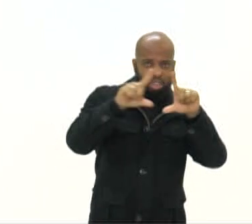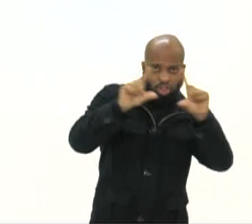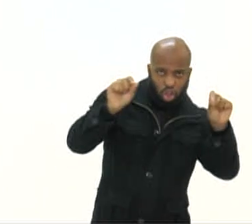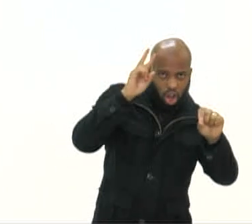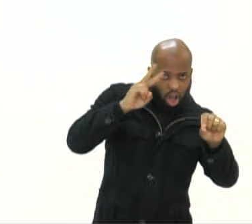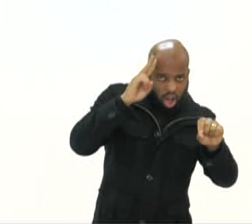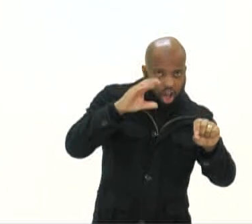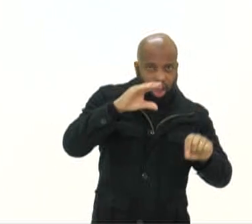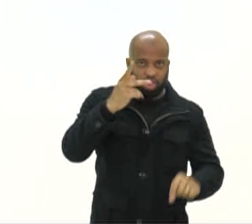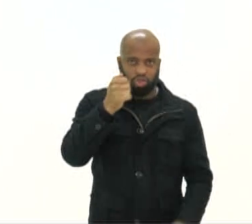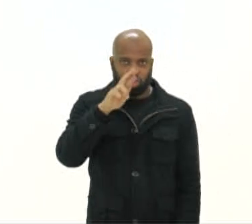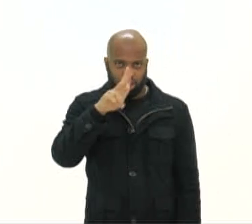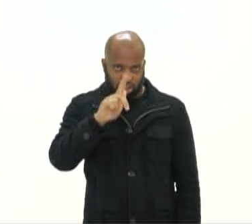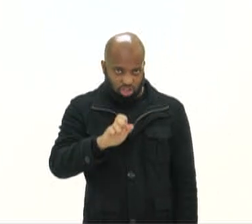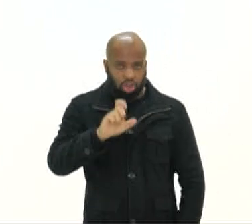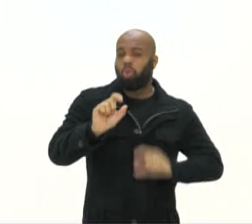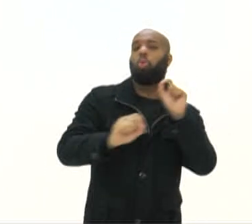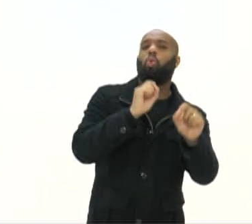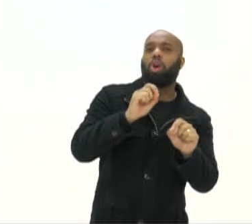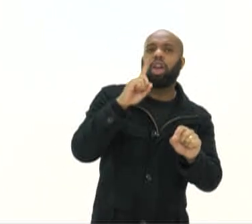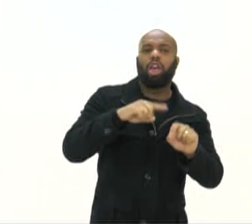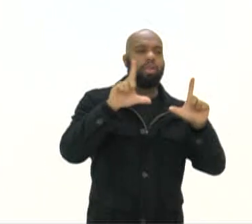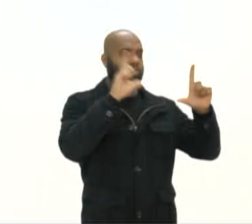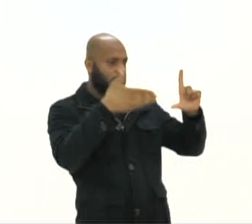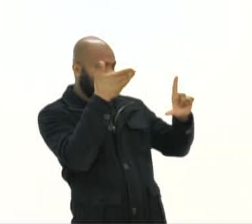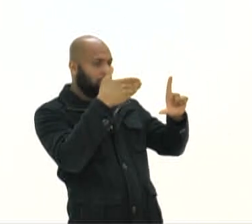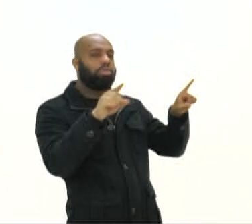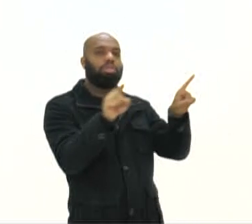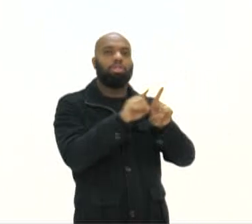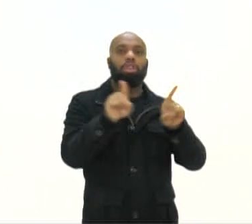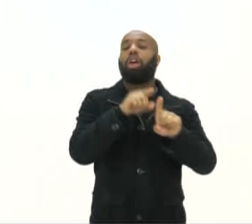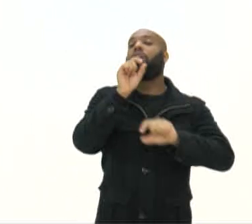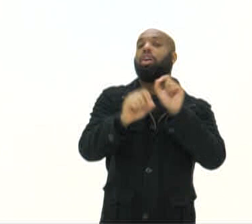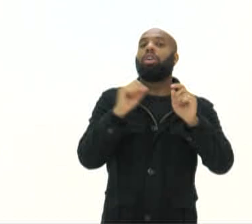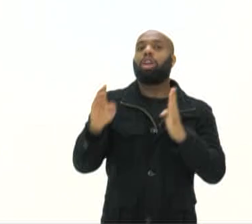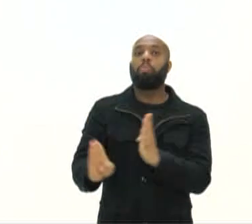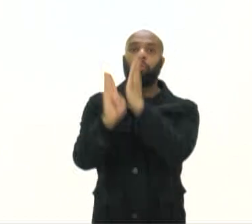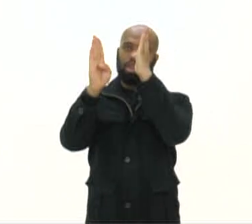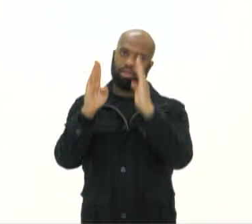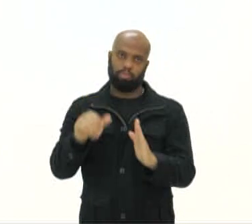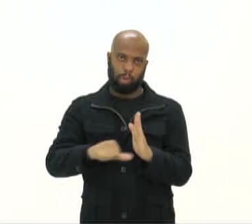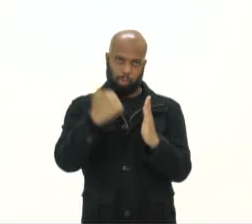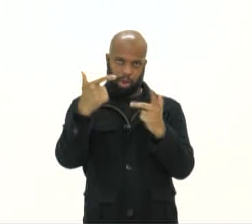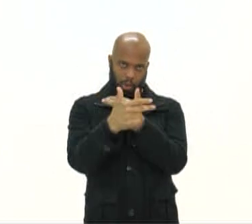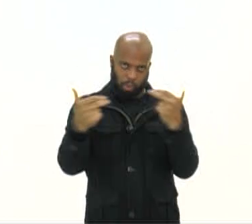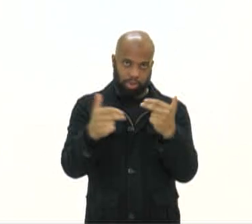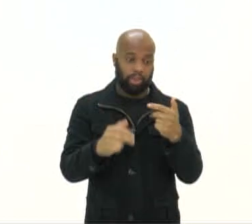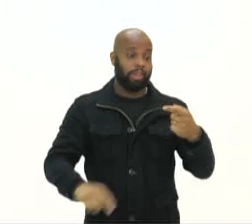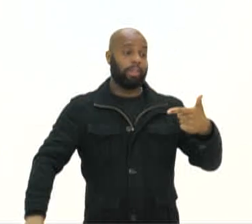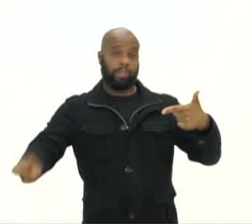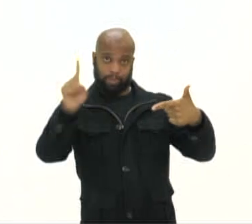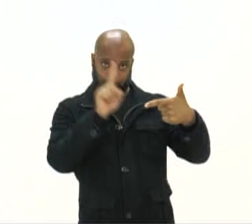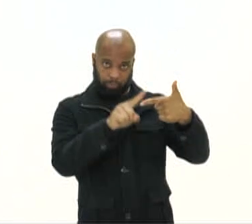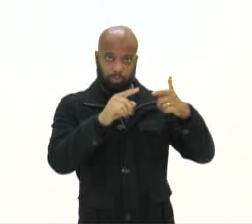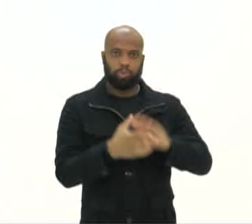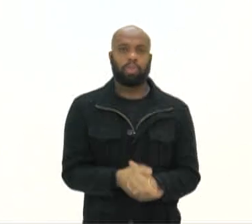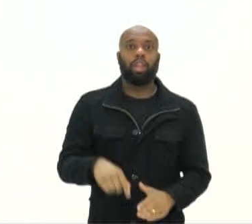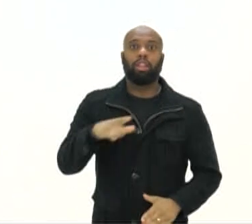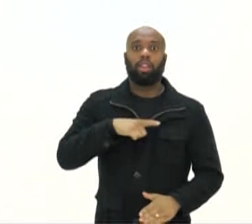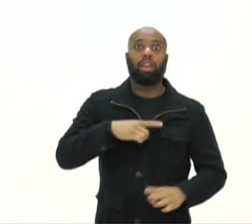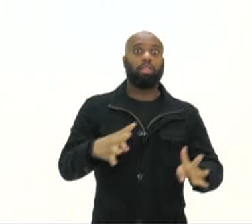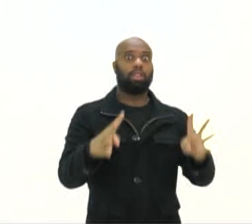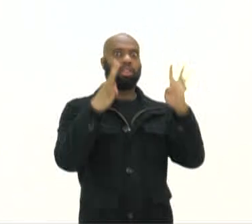É uma propaganda? Tá ok? Identificando é o primeiro passo. Segundo, atenção